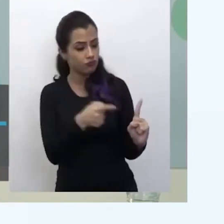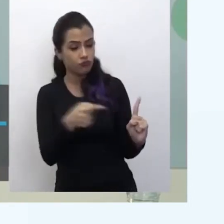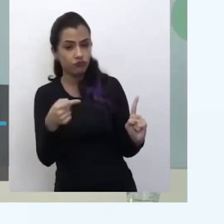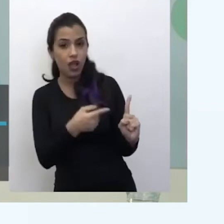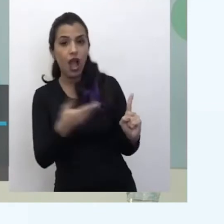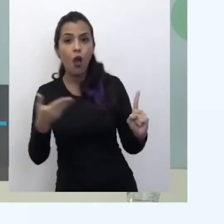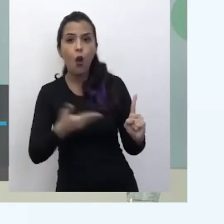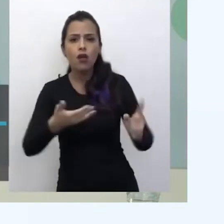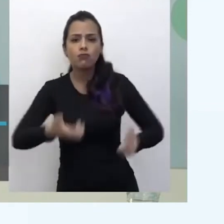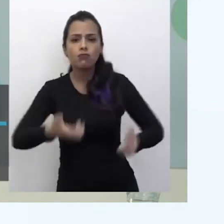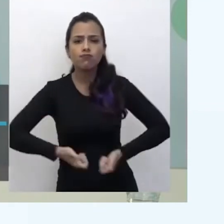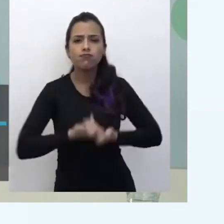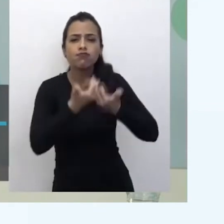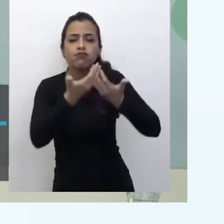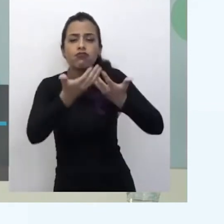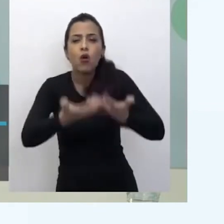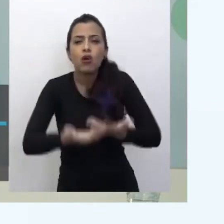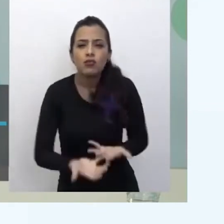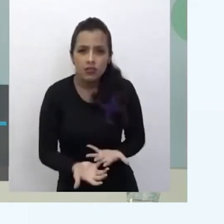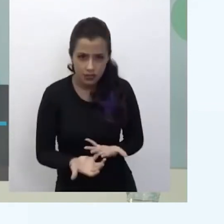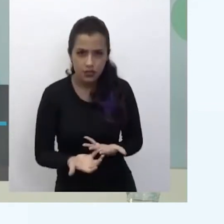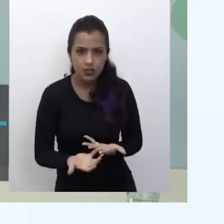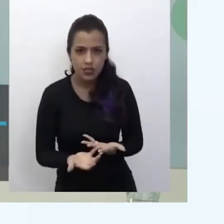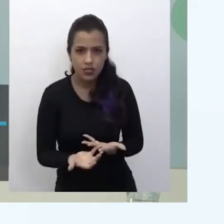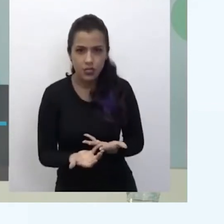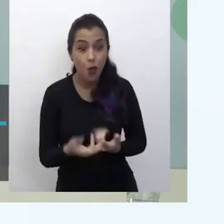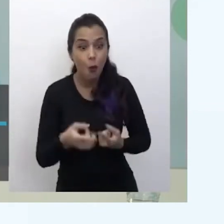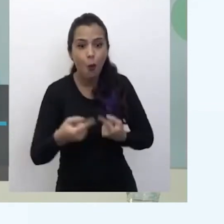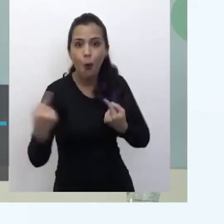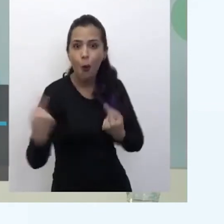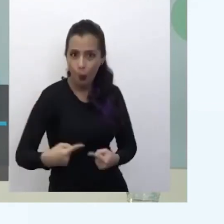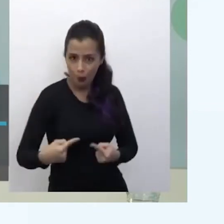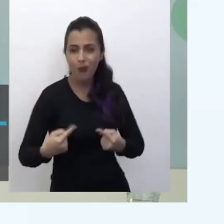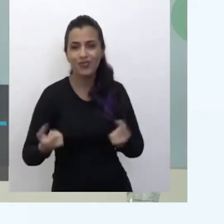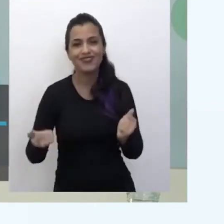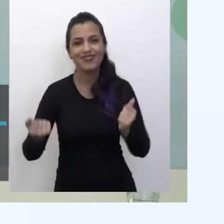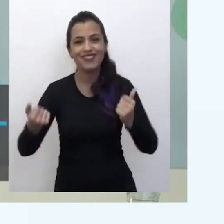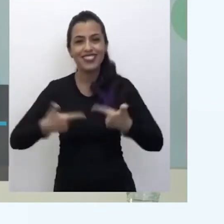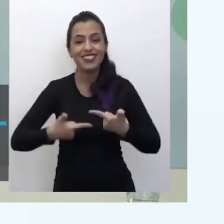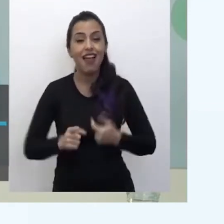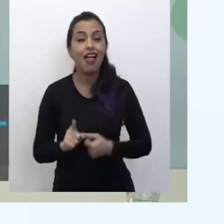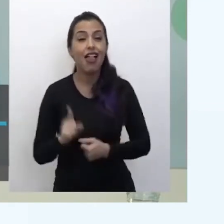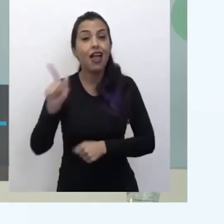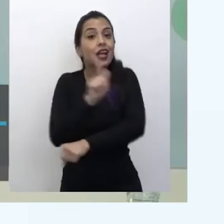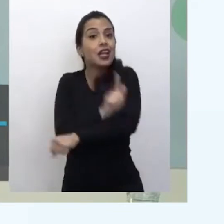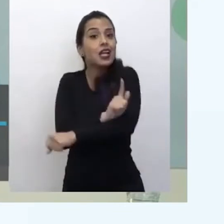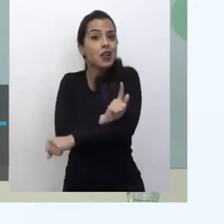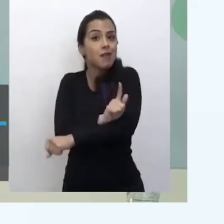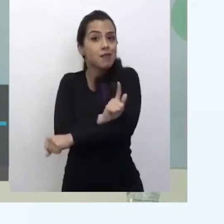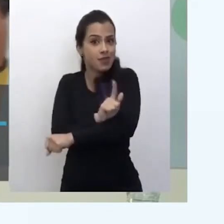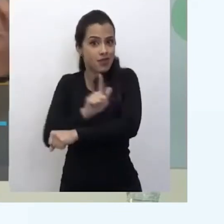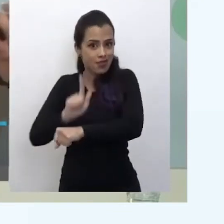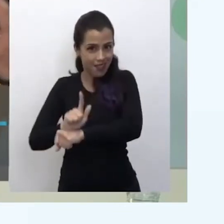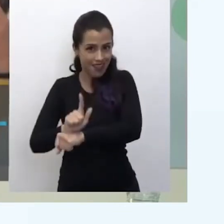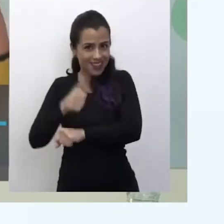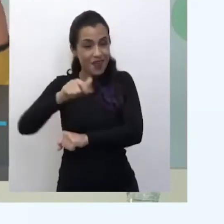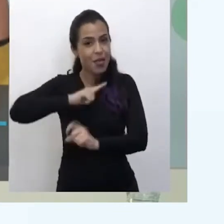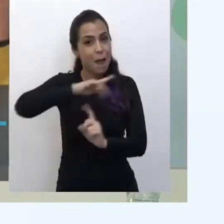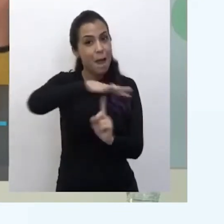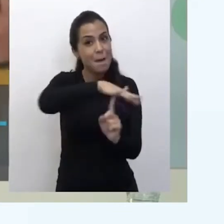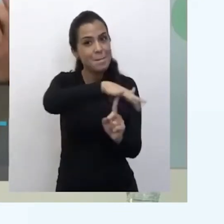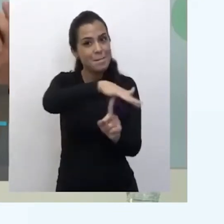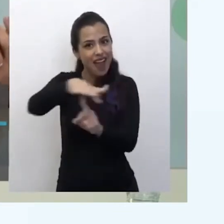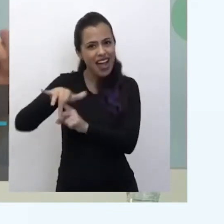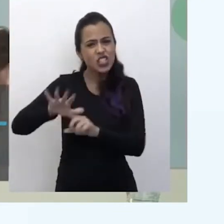agora falando uma poesia em um concurso, num slam, lá na Guilhermina. É em praça pública, com todo